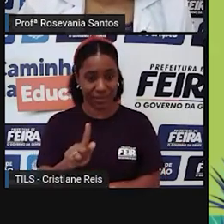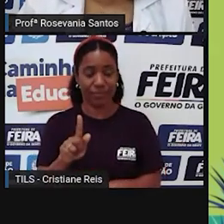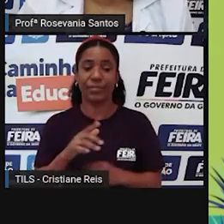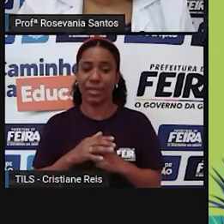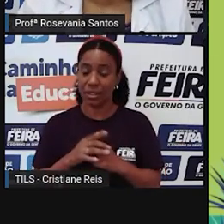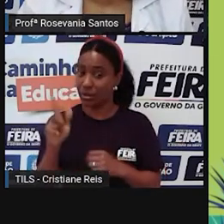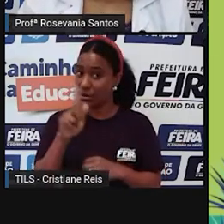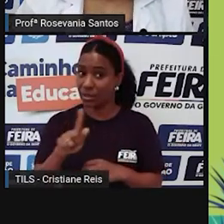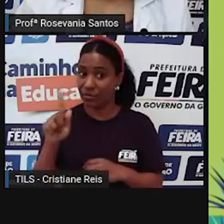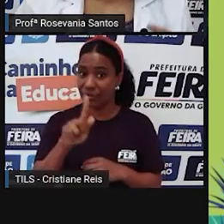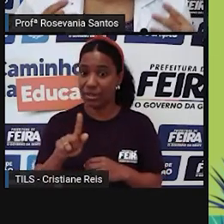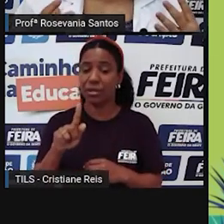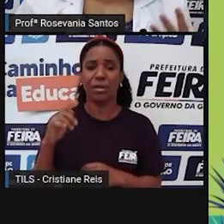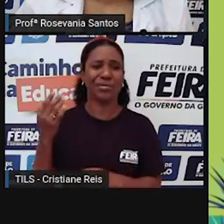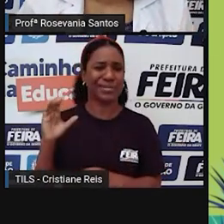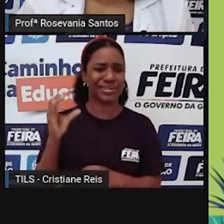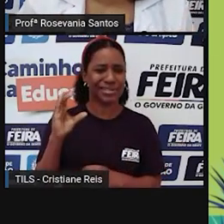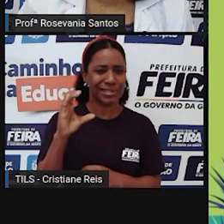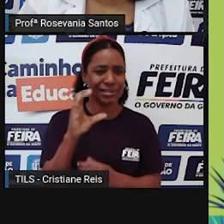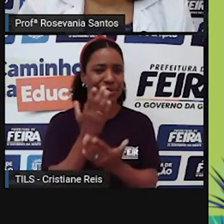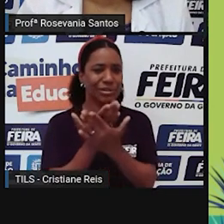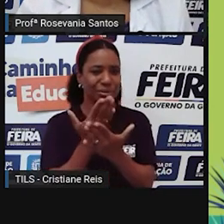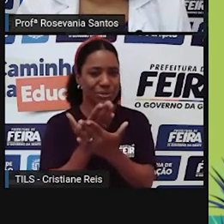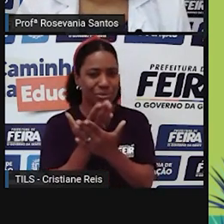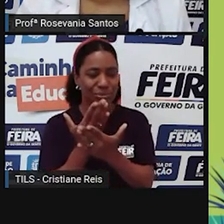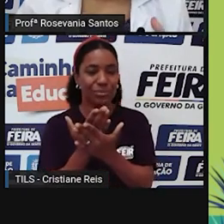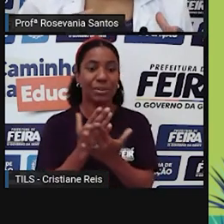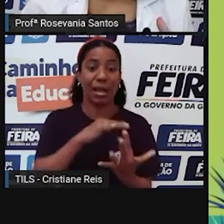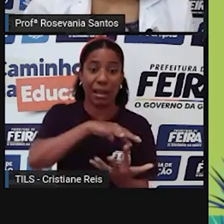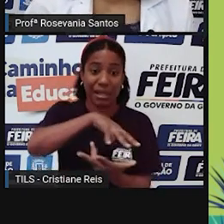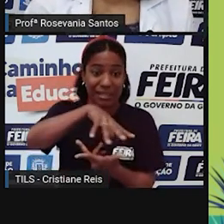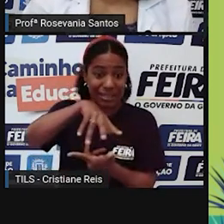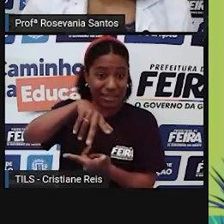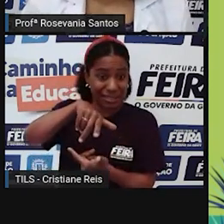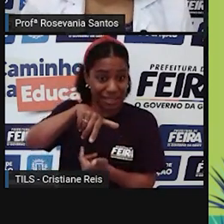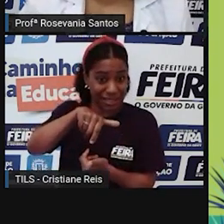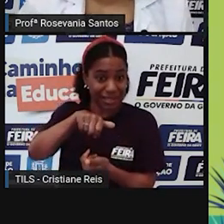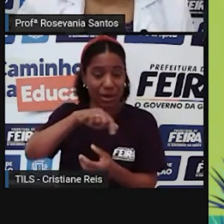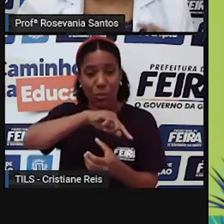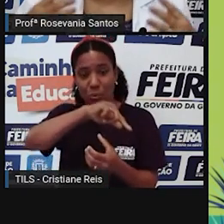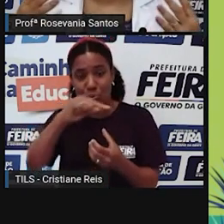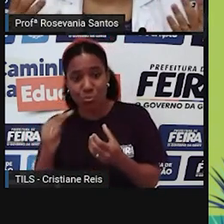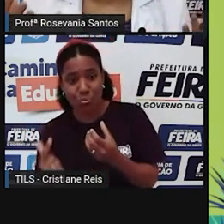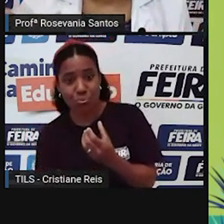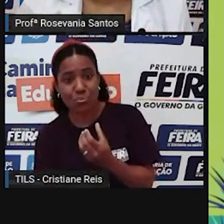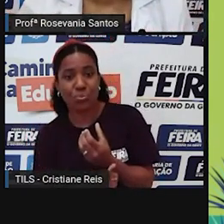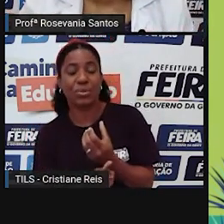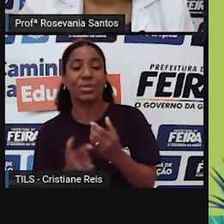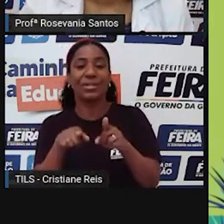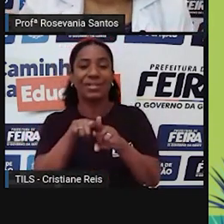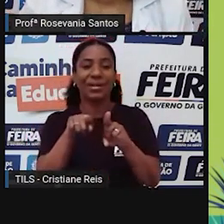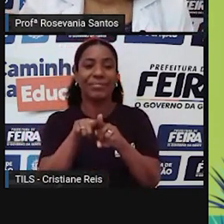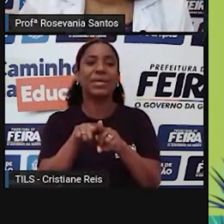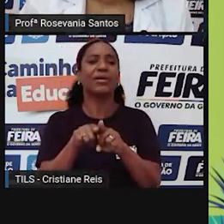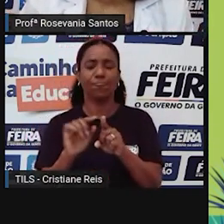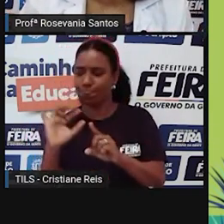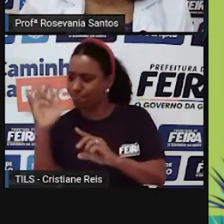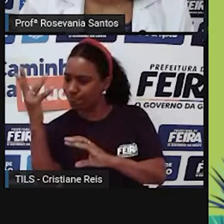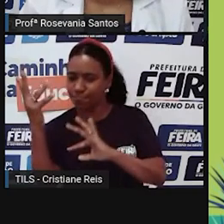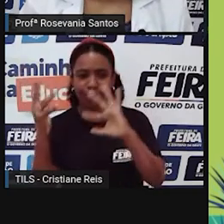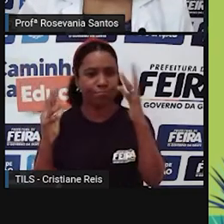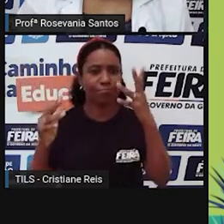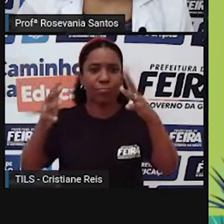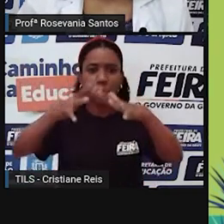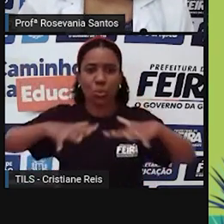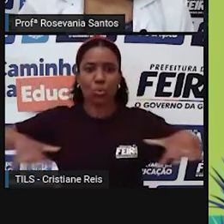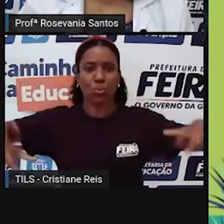tem por objetivo o estudo da superfície terrestre e a distribuição espacial de fenômenos significativos na